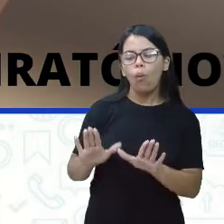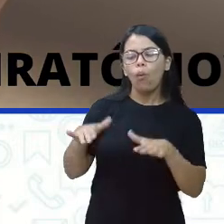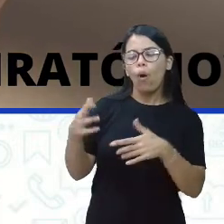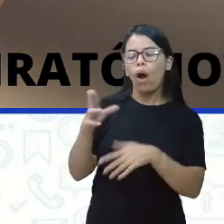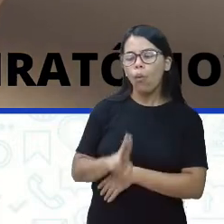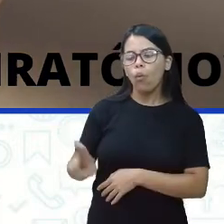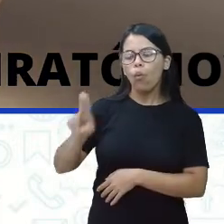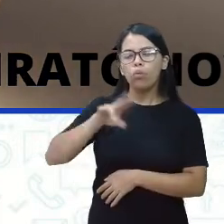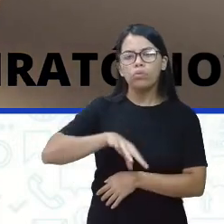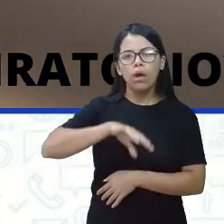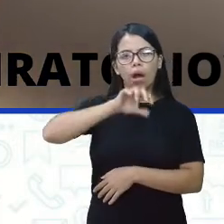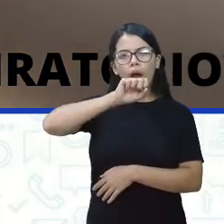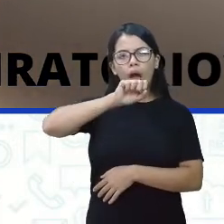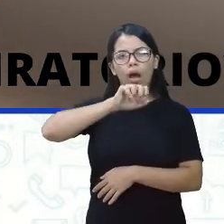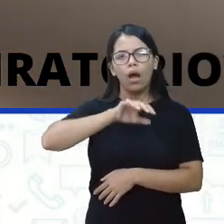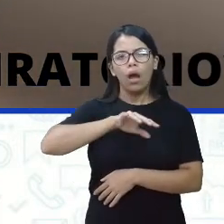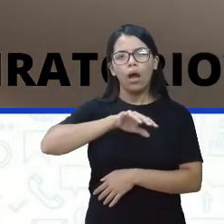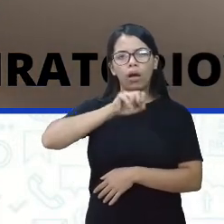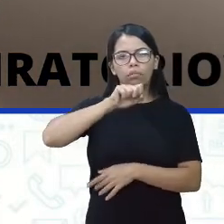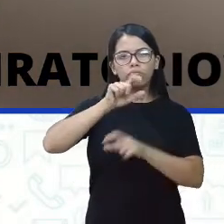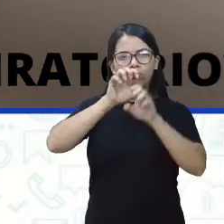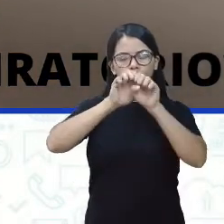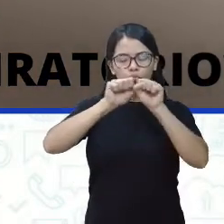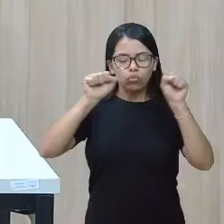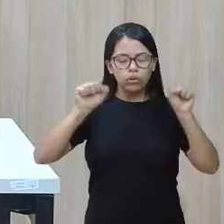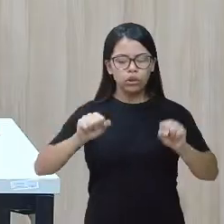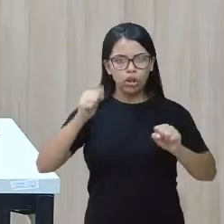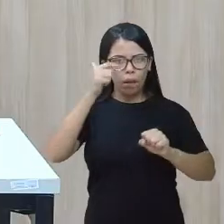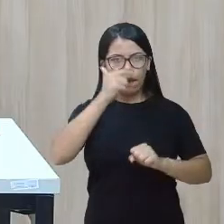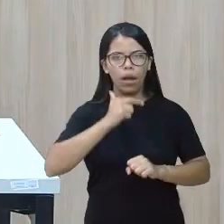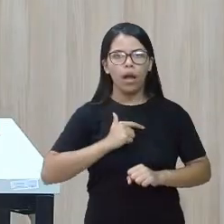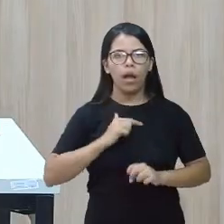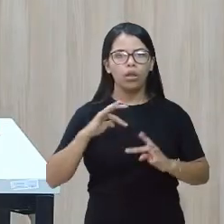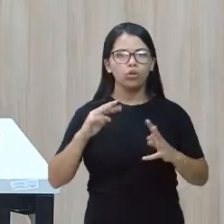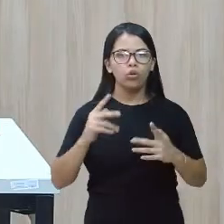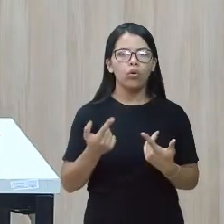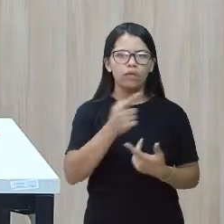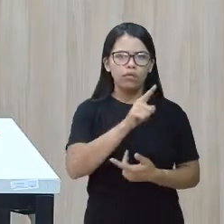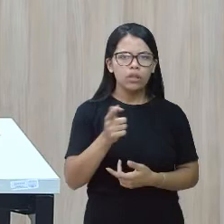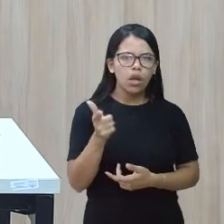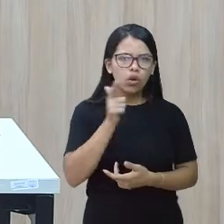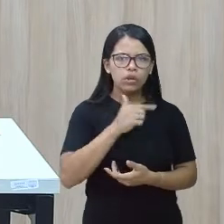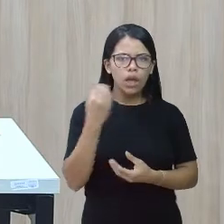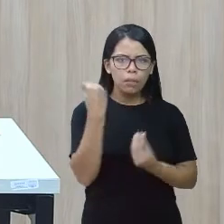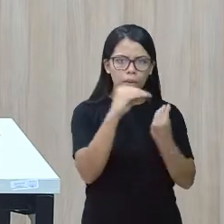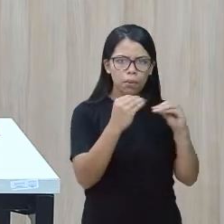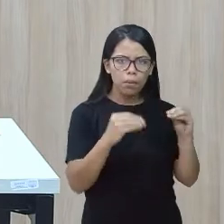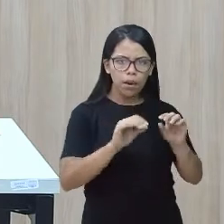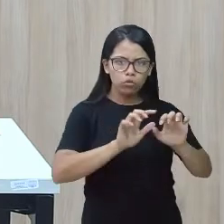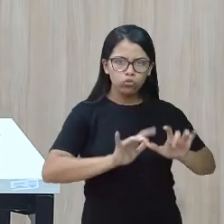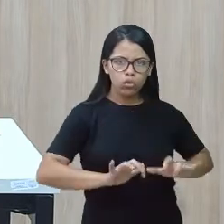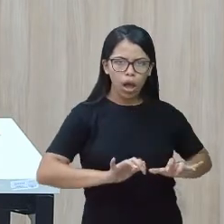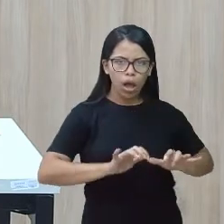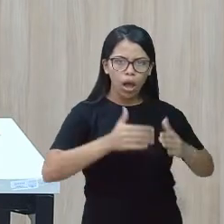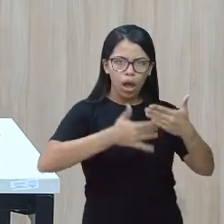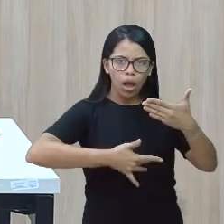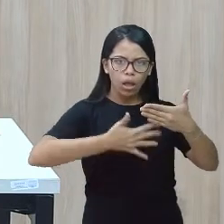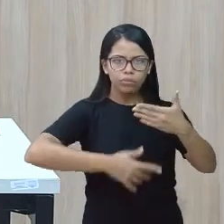sistema respiratório? Será que vocês têm condições de colocar aí rapidinho no chat qual é essa